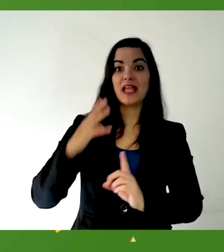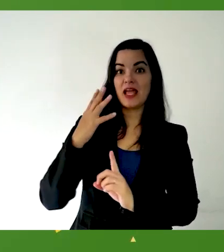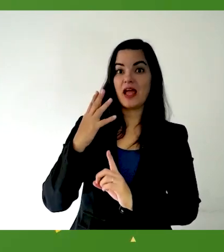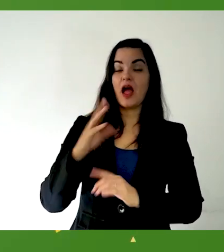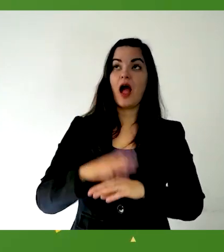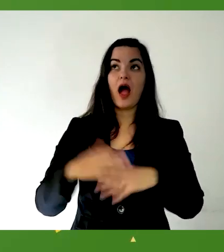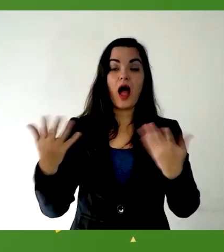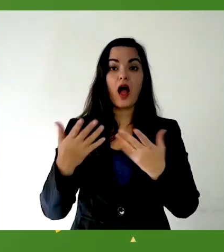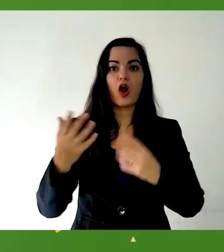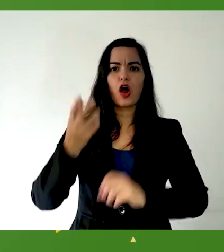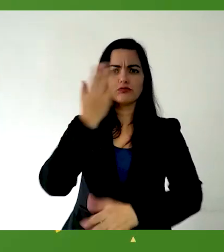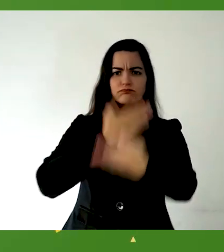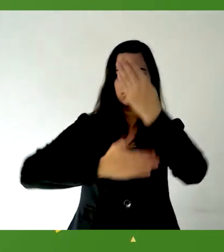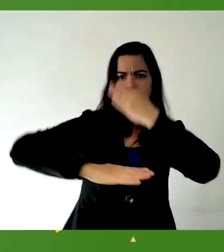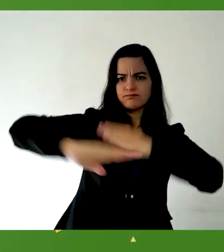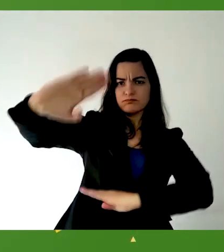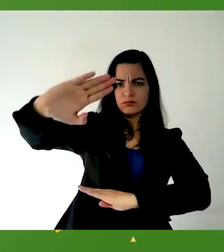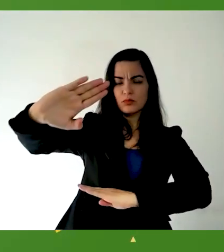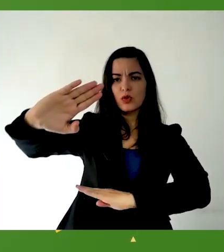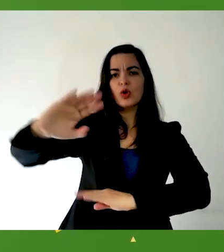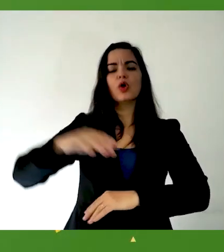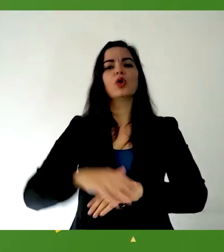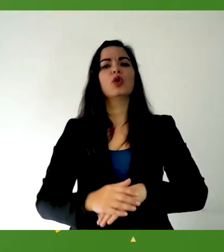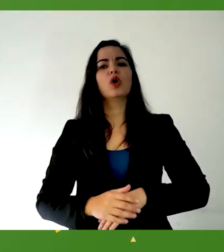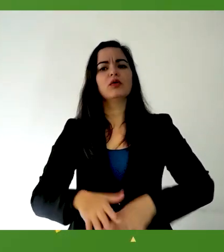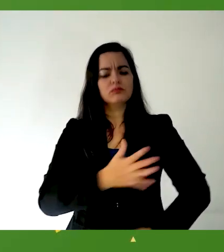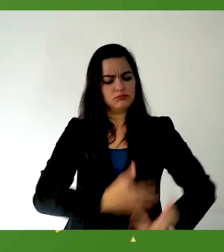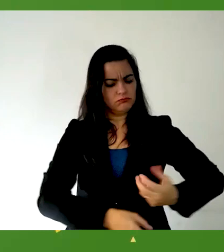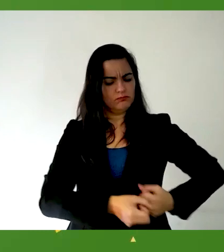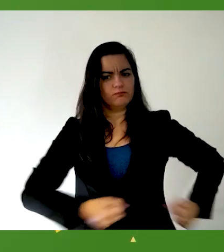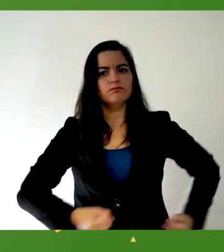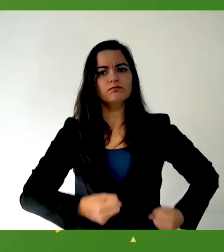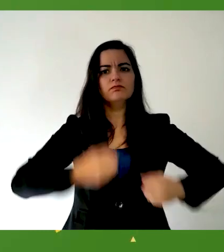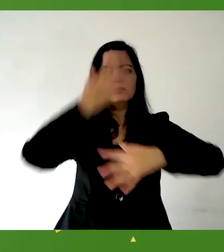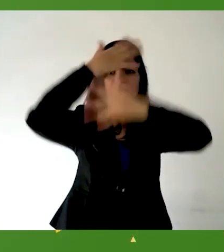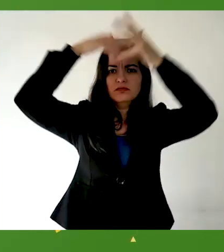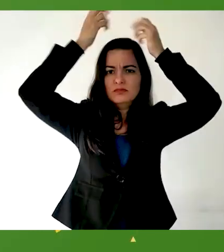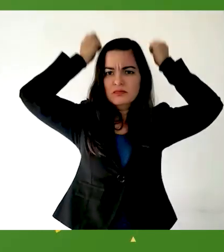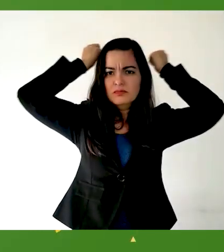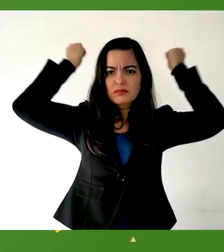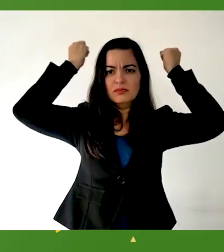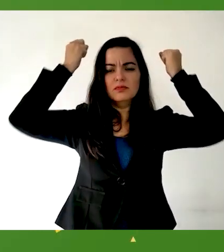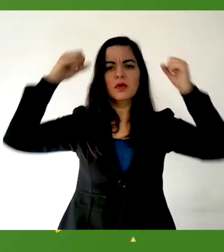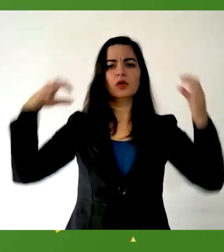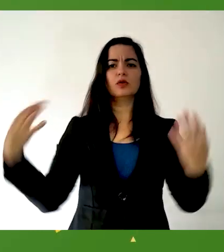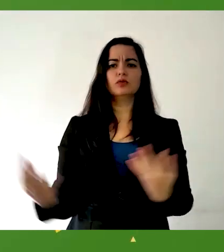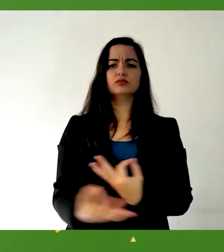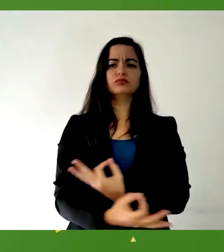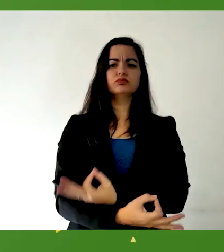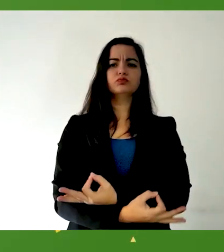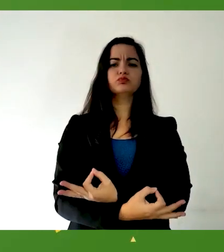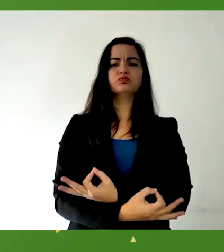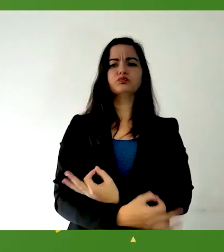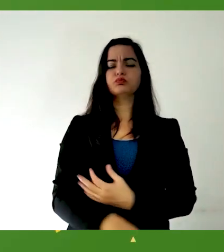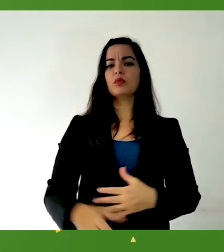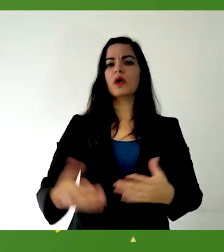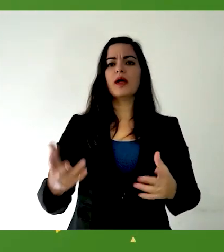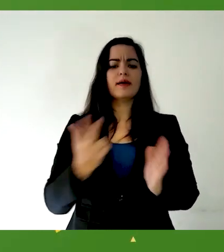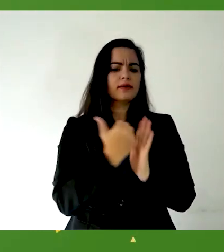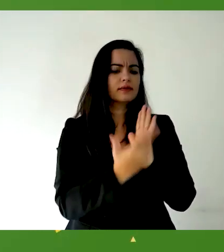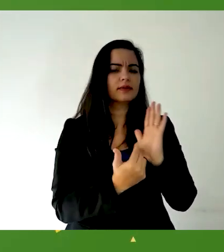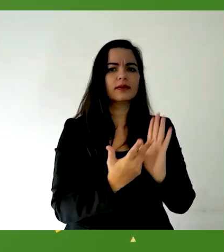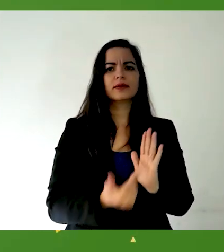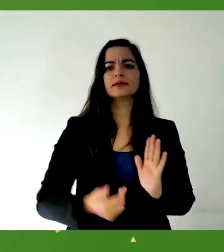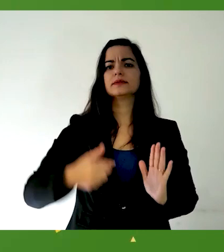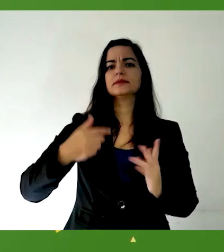Artes marciais, judô, karatê, o budismo, desenhos como mangá, artesanatos